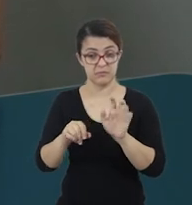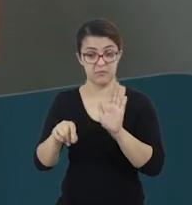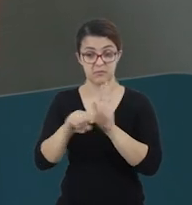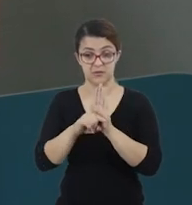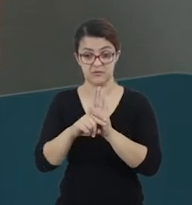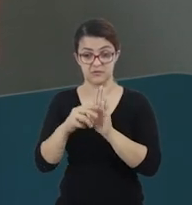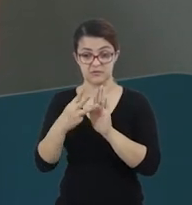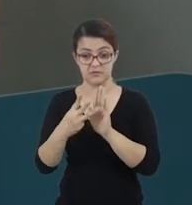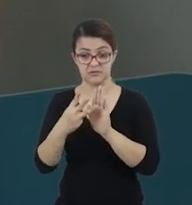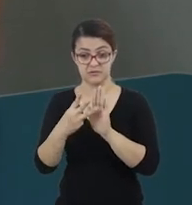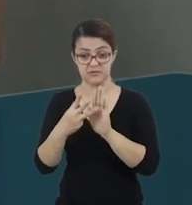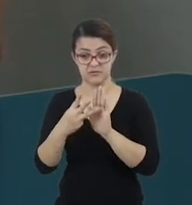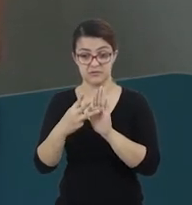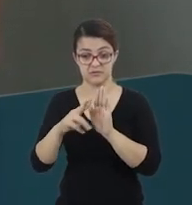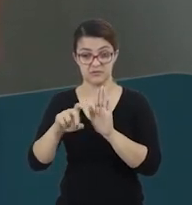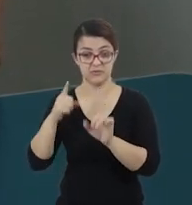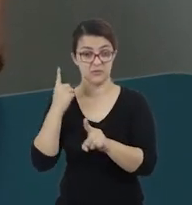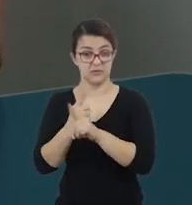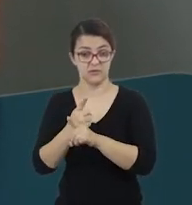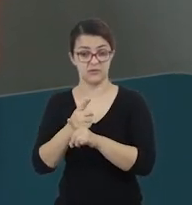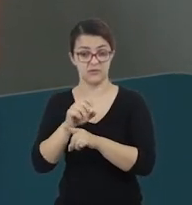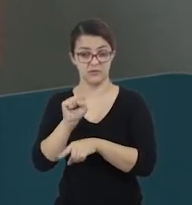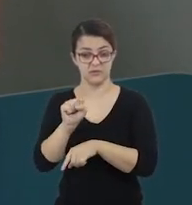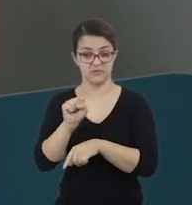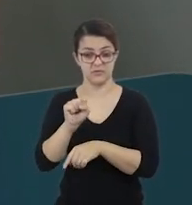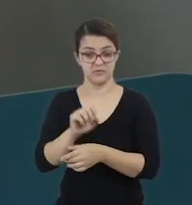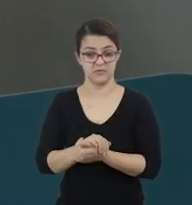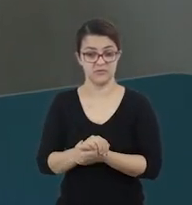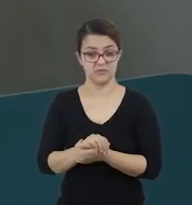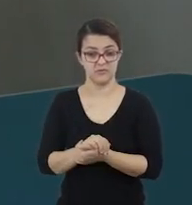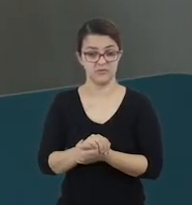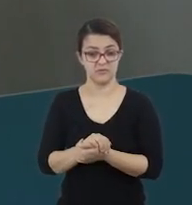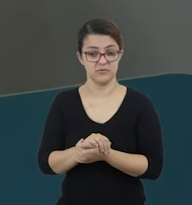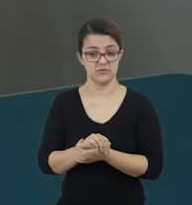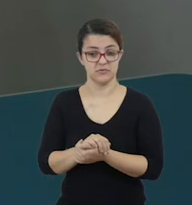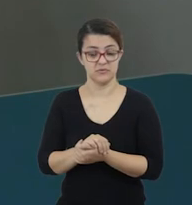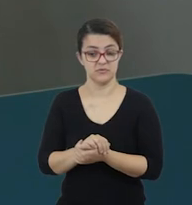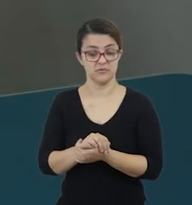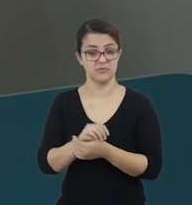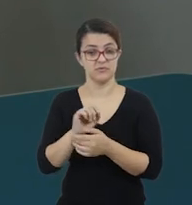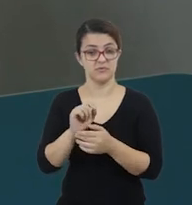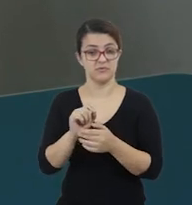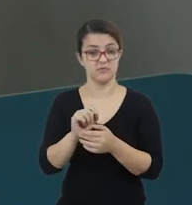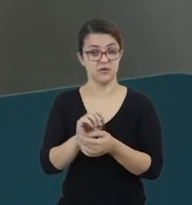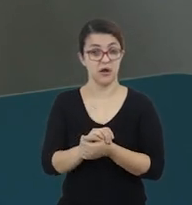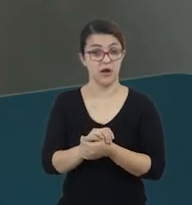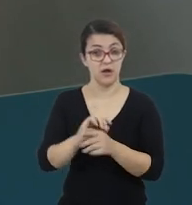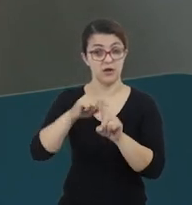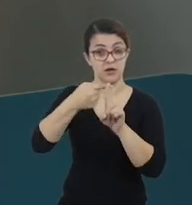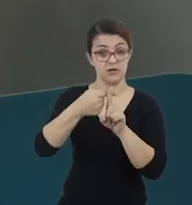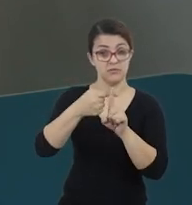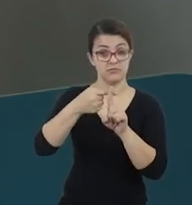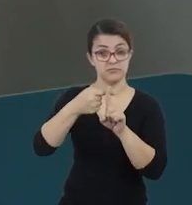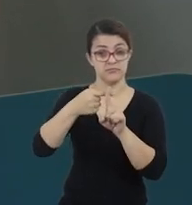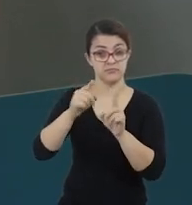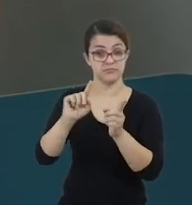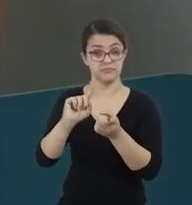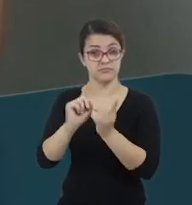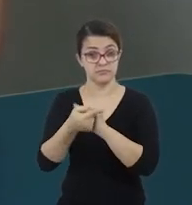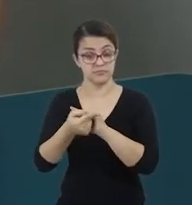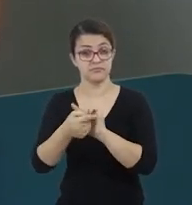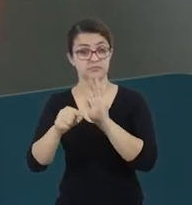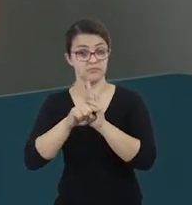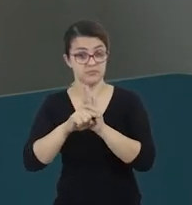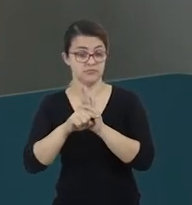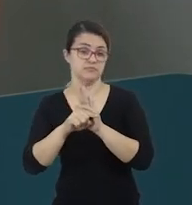no 8, que é o número principal aqui. Então a subtração, o contrário da subtração é a